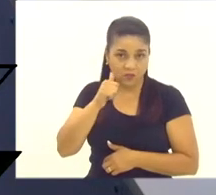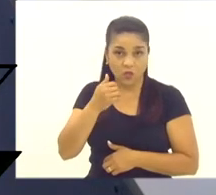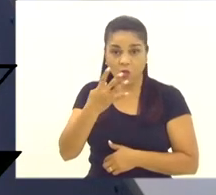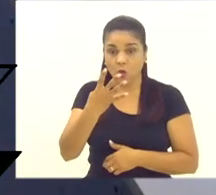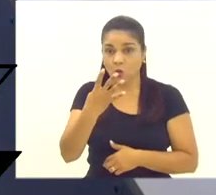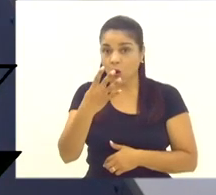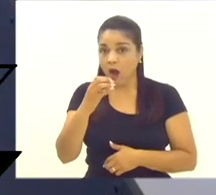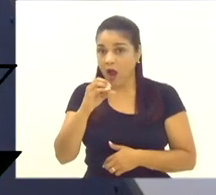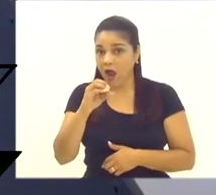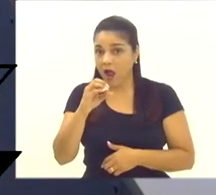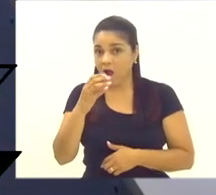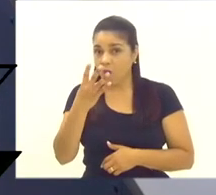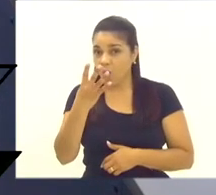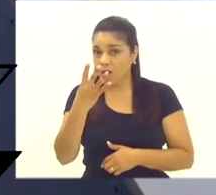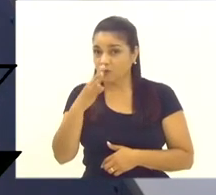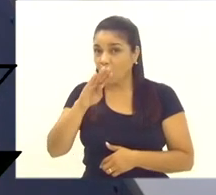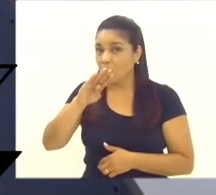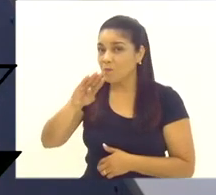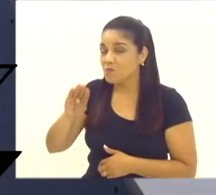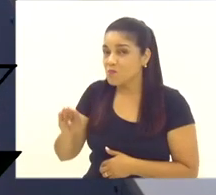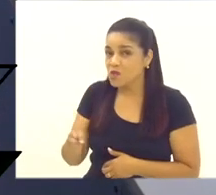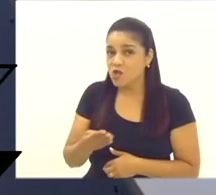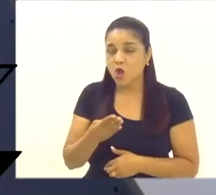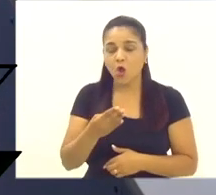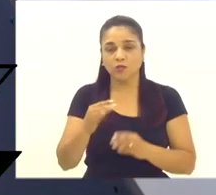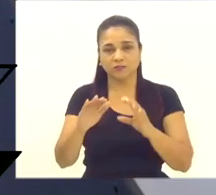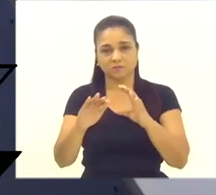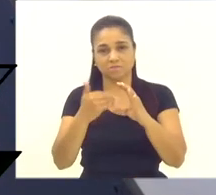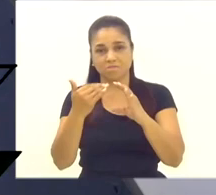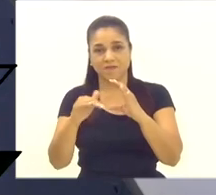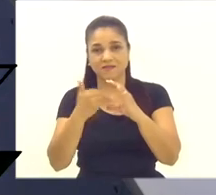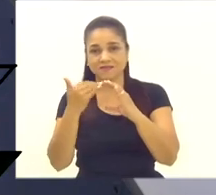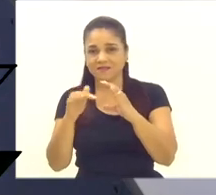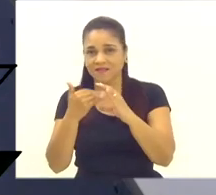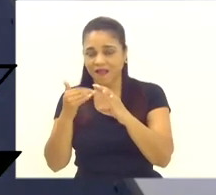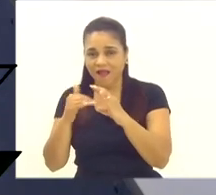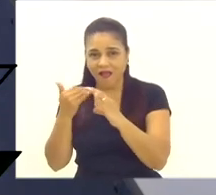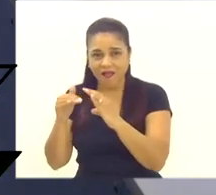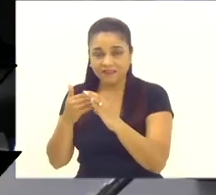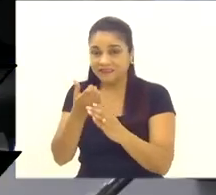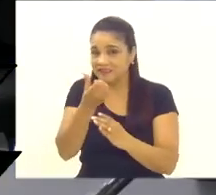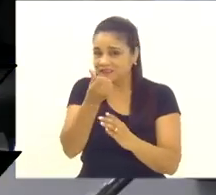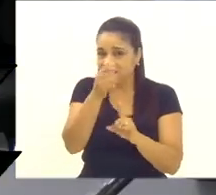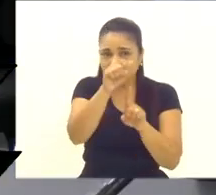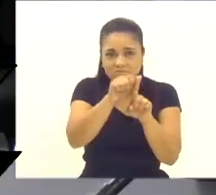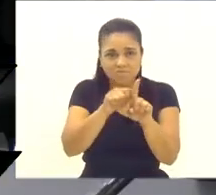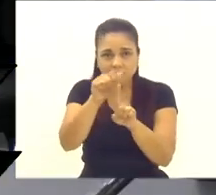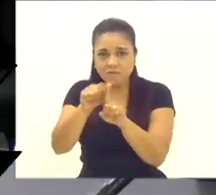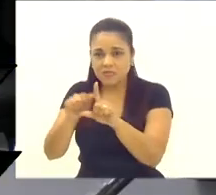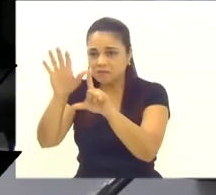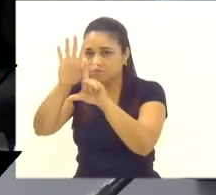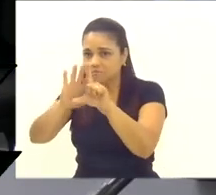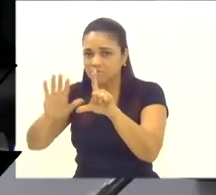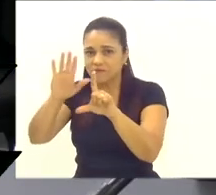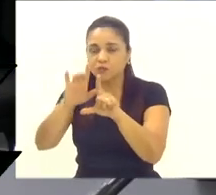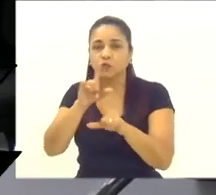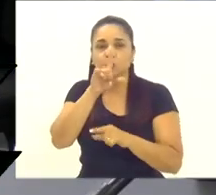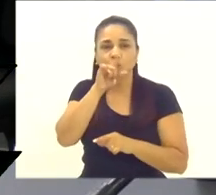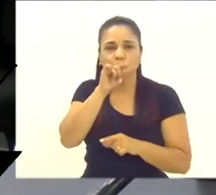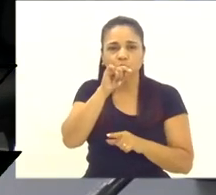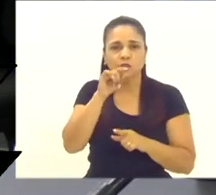únicas então não mensagens repetidas né durante seis meses de coleta de dados nas plataformas Twitter Instagram